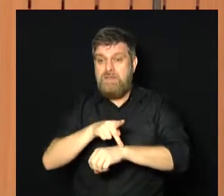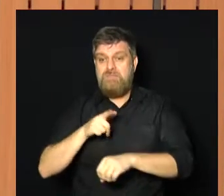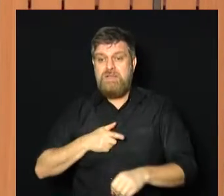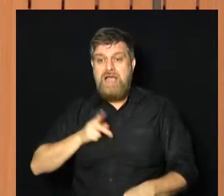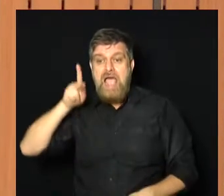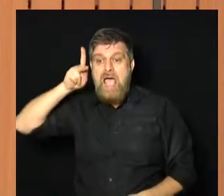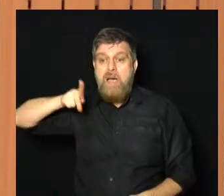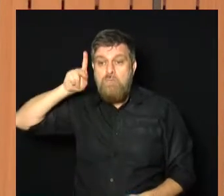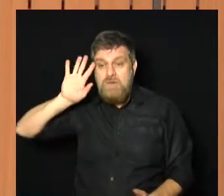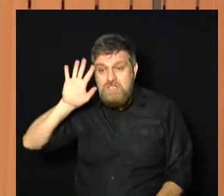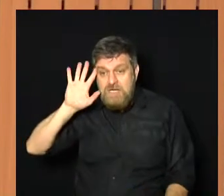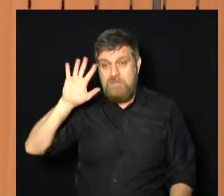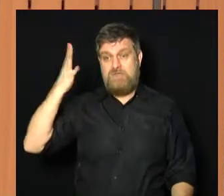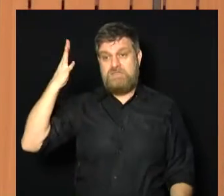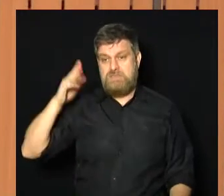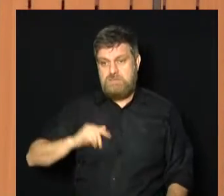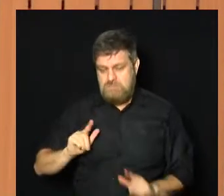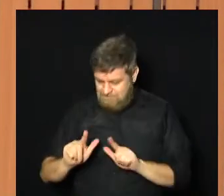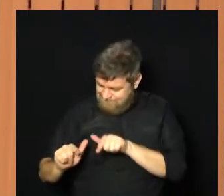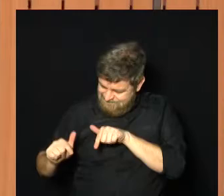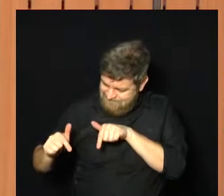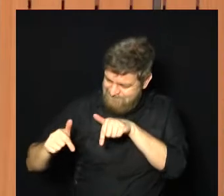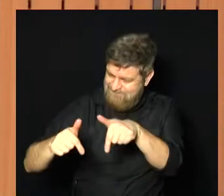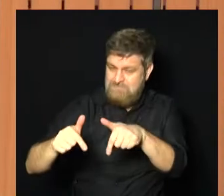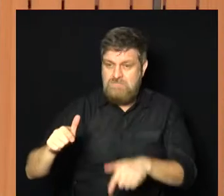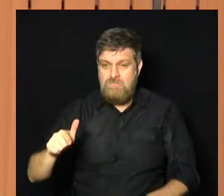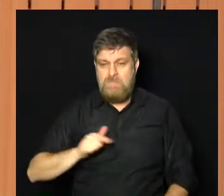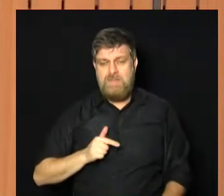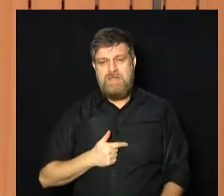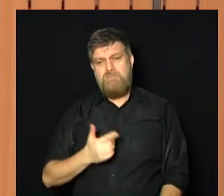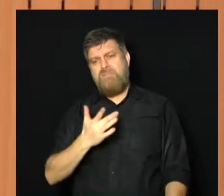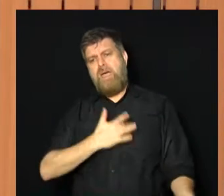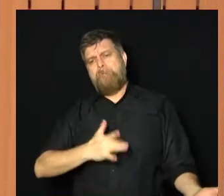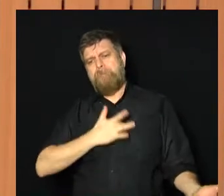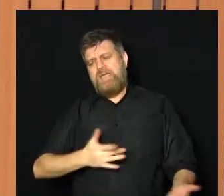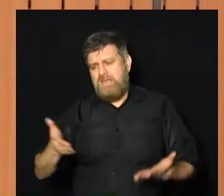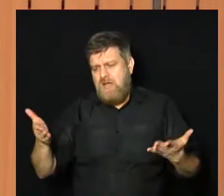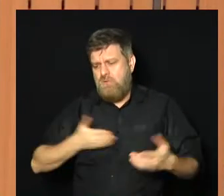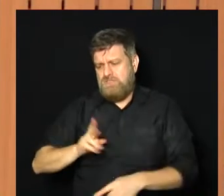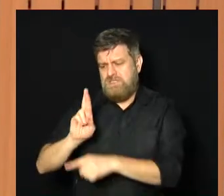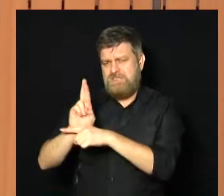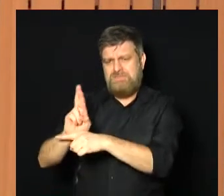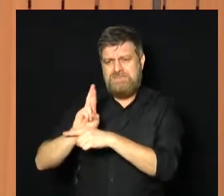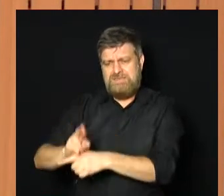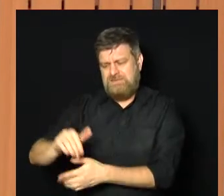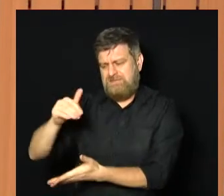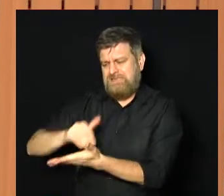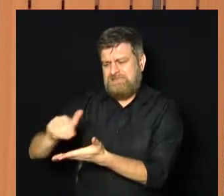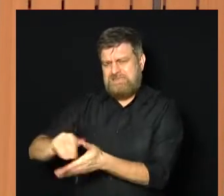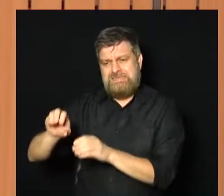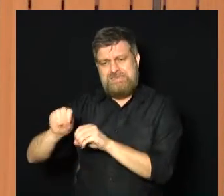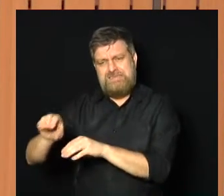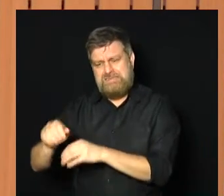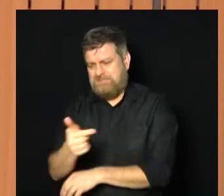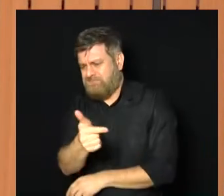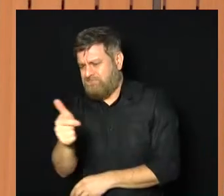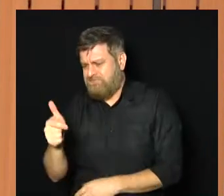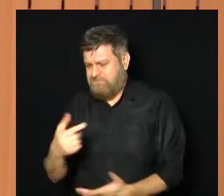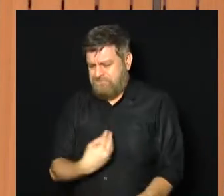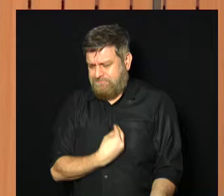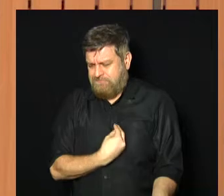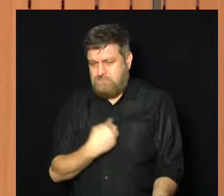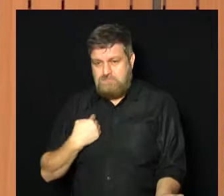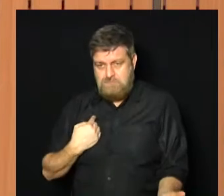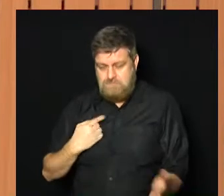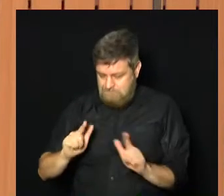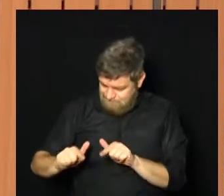Por isso, a luta segue. Uma pena a Prefeitura não estar presente hoje e ainda não ter atendido a comissão. Mas o combate está bem